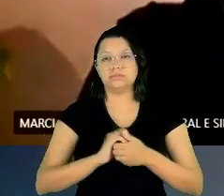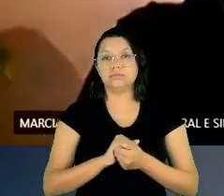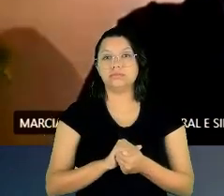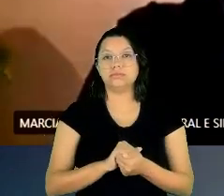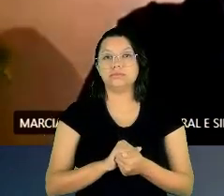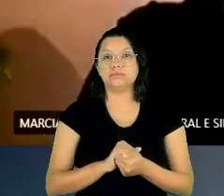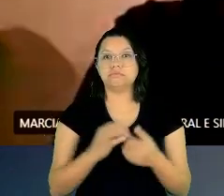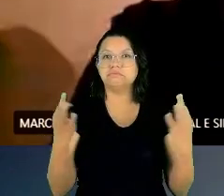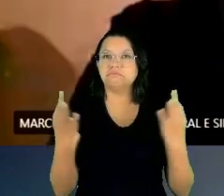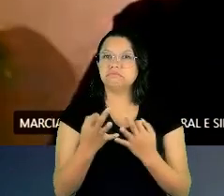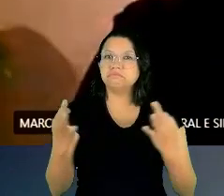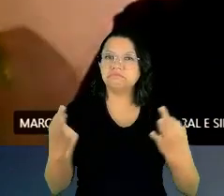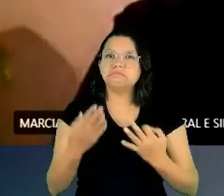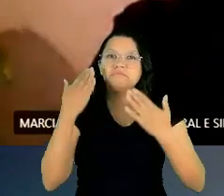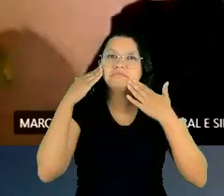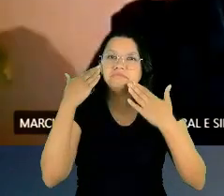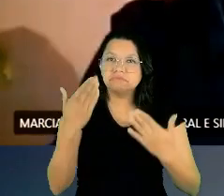gênero.